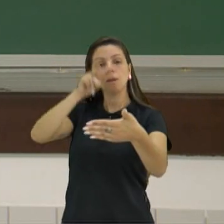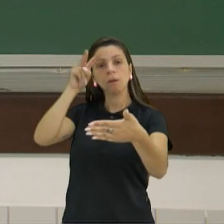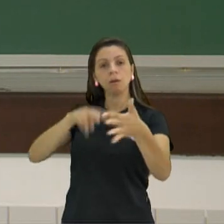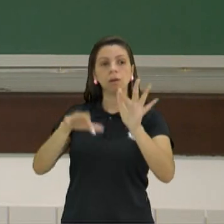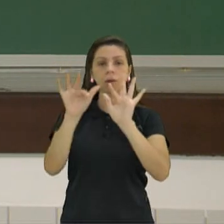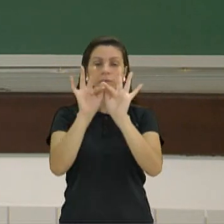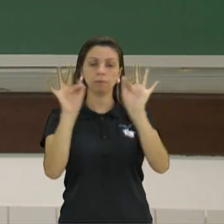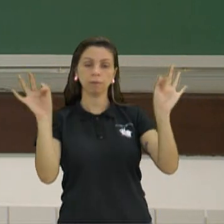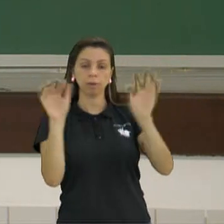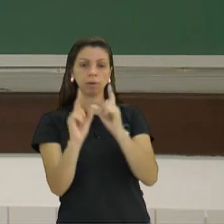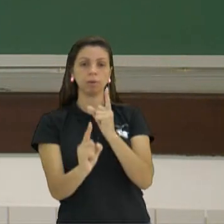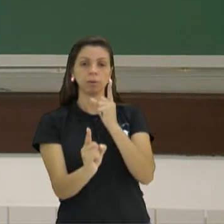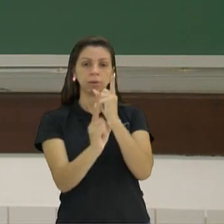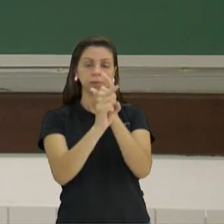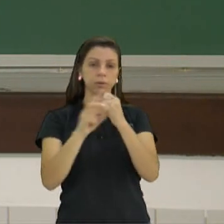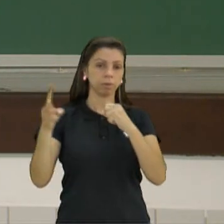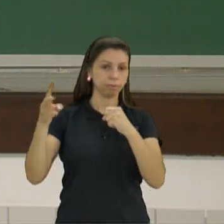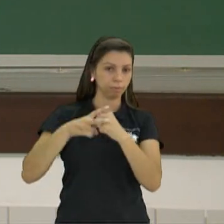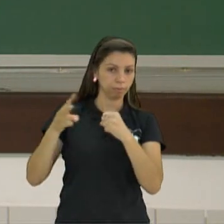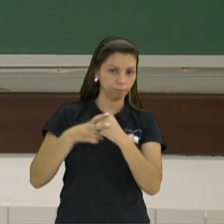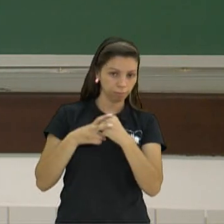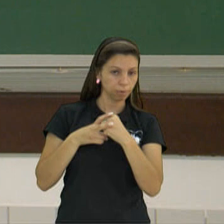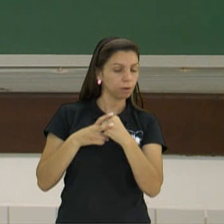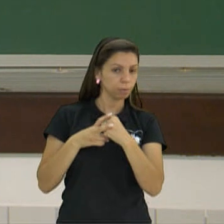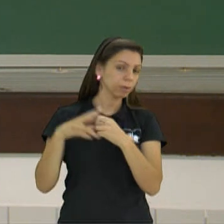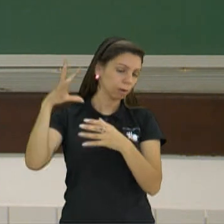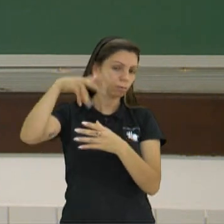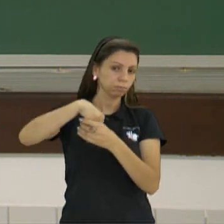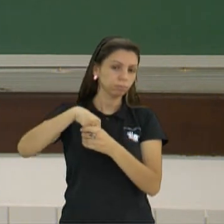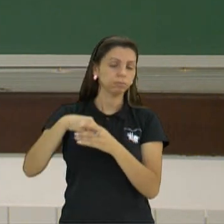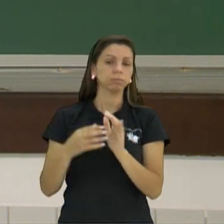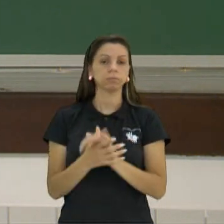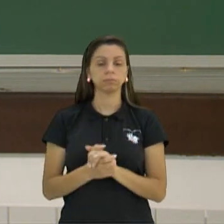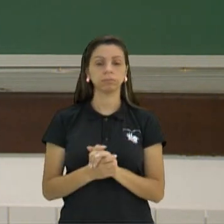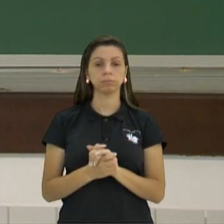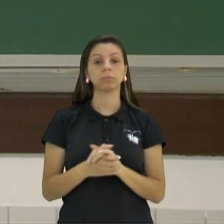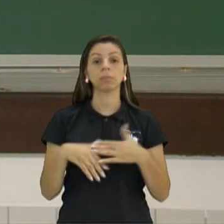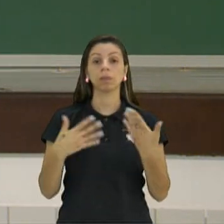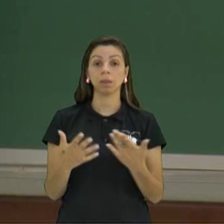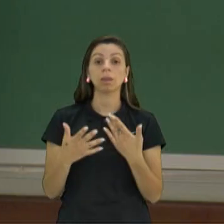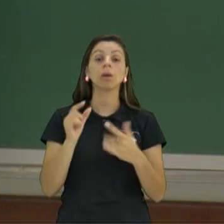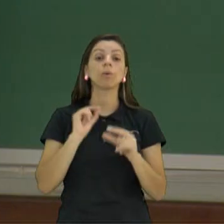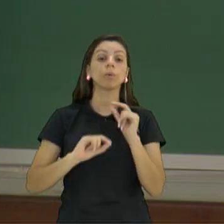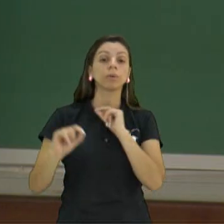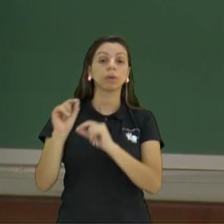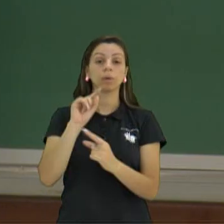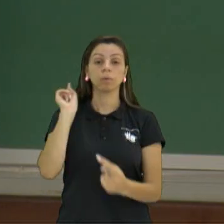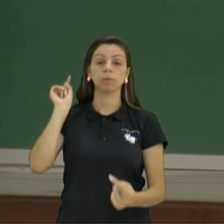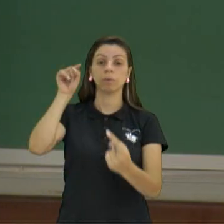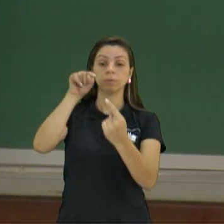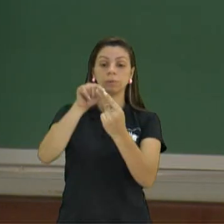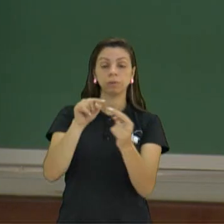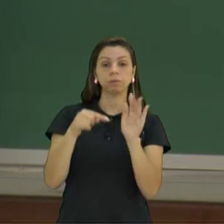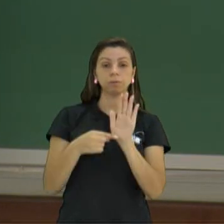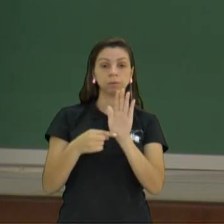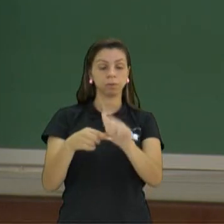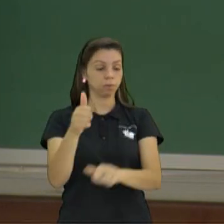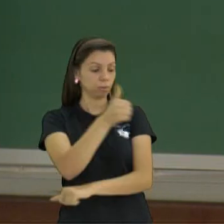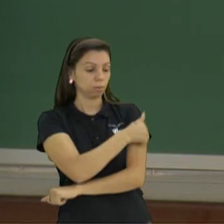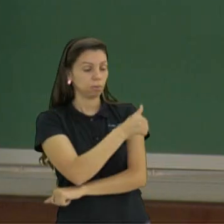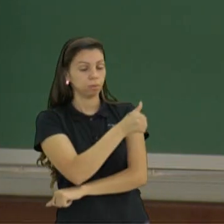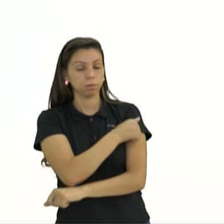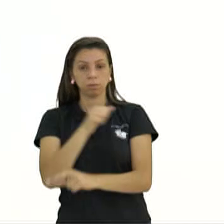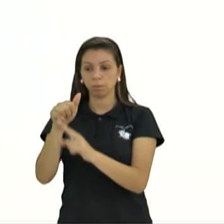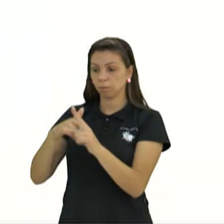período seguinte e localizar o verbo ou a locução verbal que tem ali. O objetivo é mostrar aos alunos e toda a